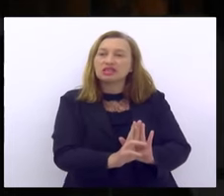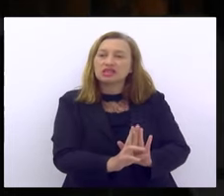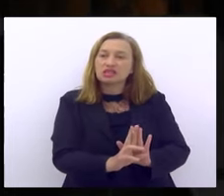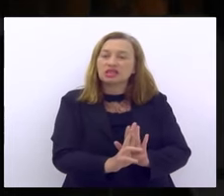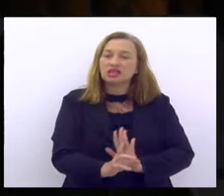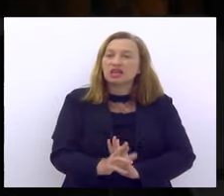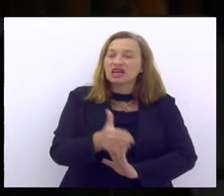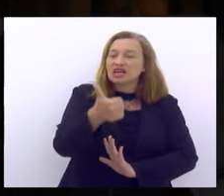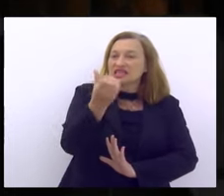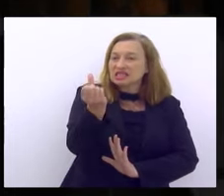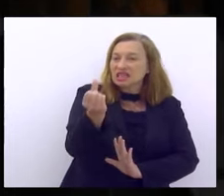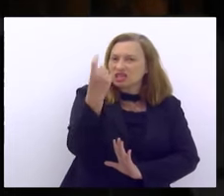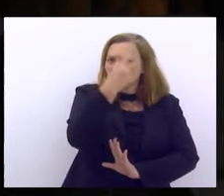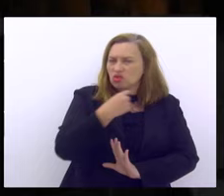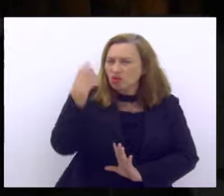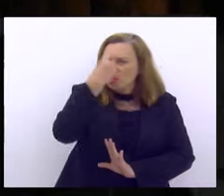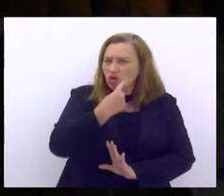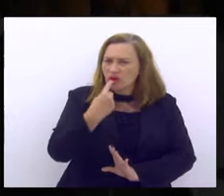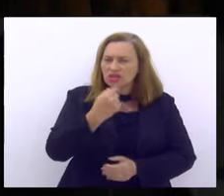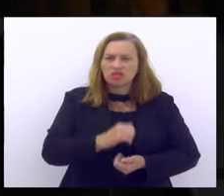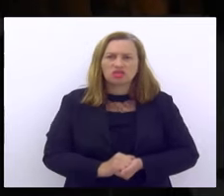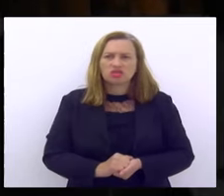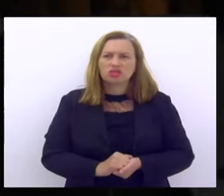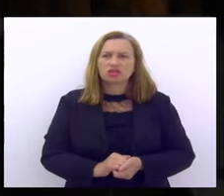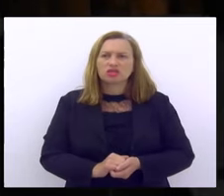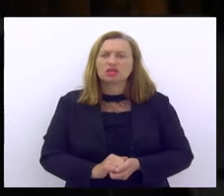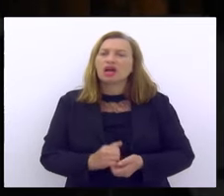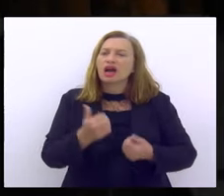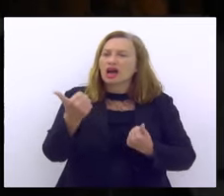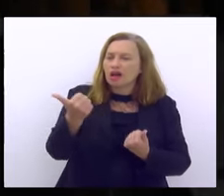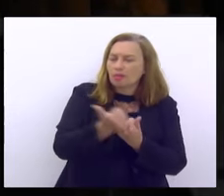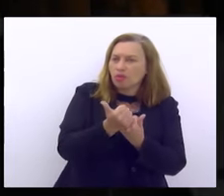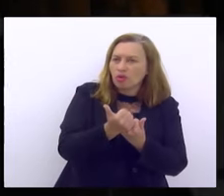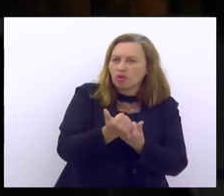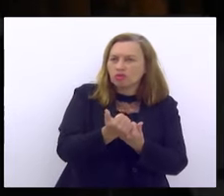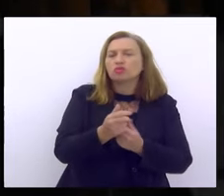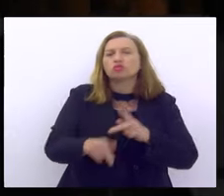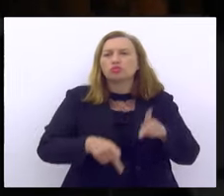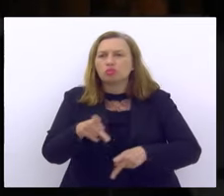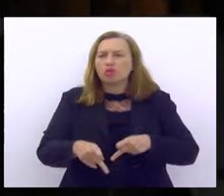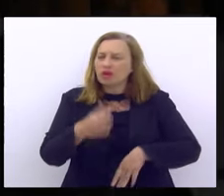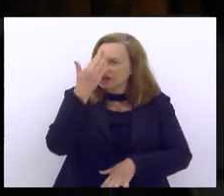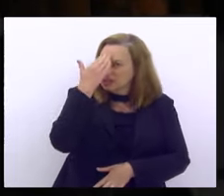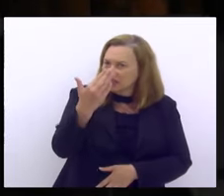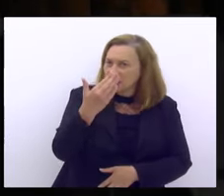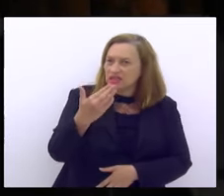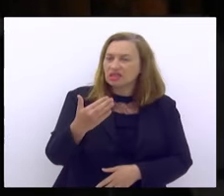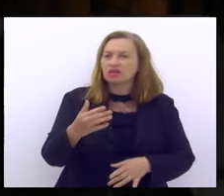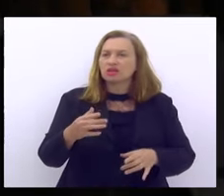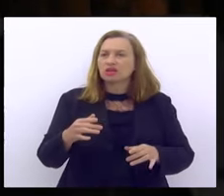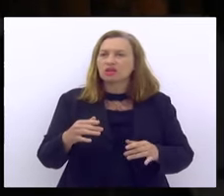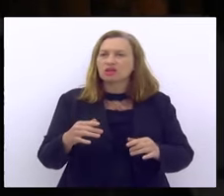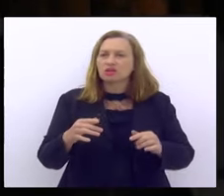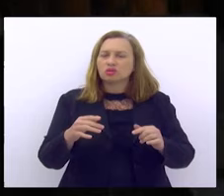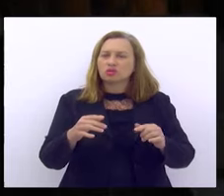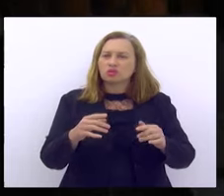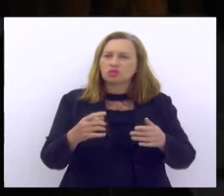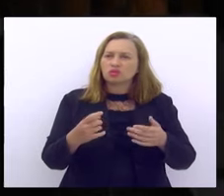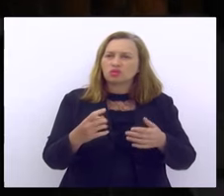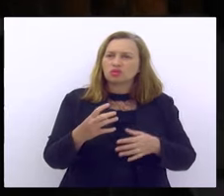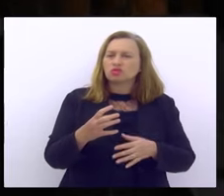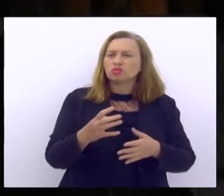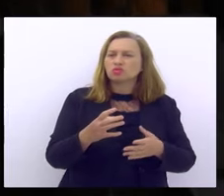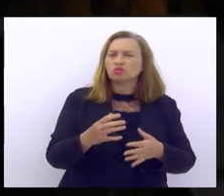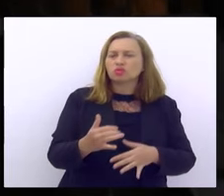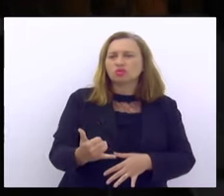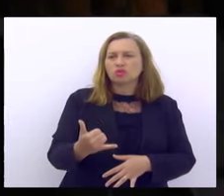máfia do reboque. Agradecer, presidente, o apoio da população que, diante das ameaças que a gente tem sofrido, diante do Disque